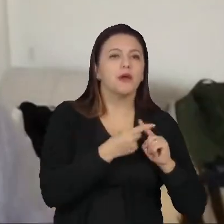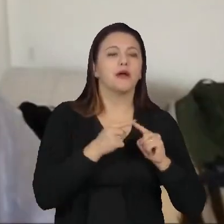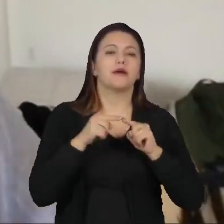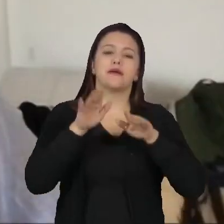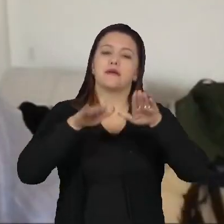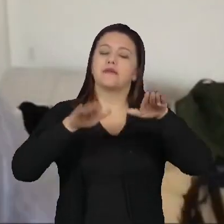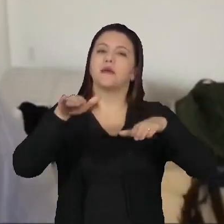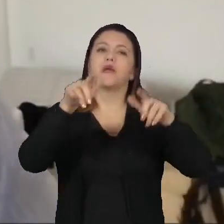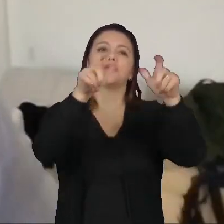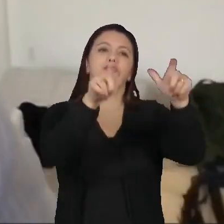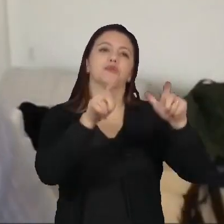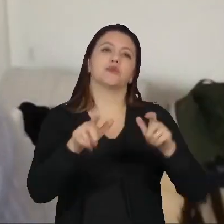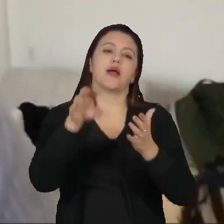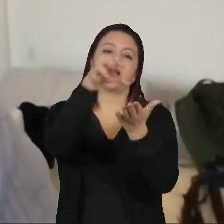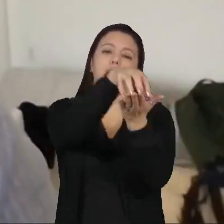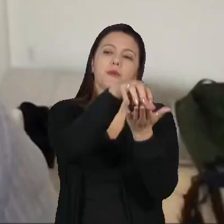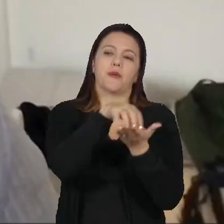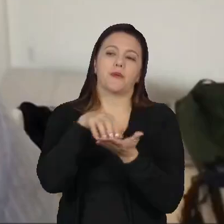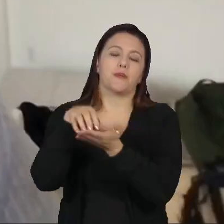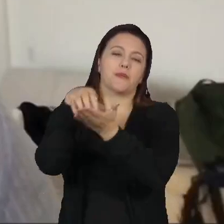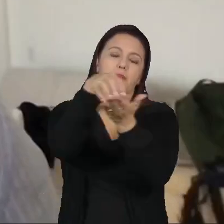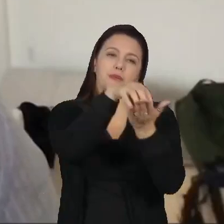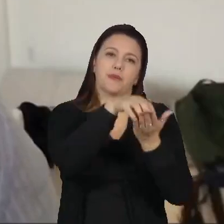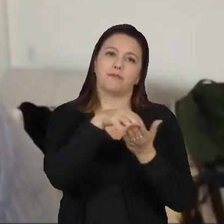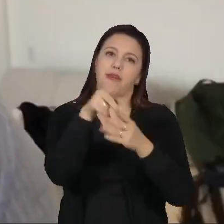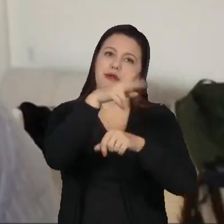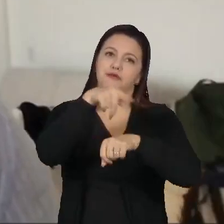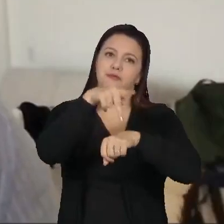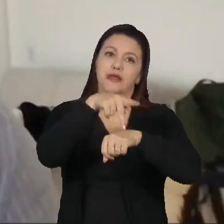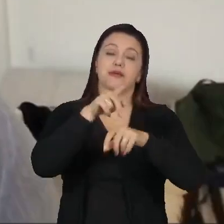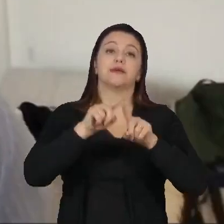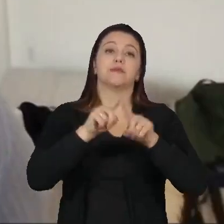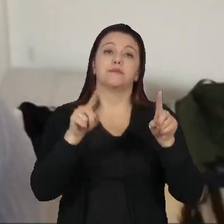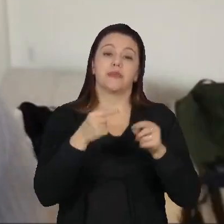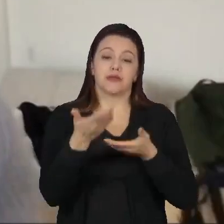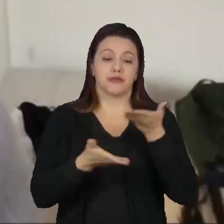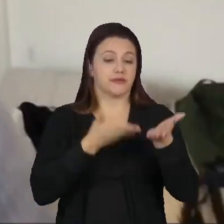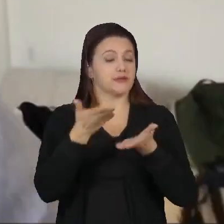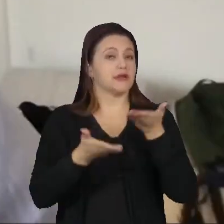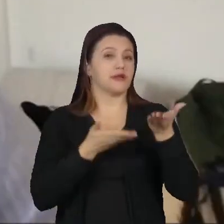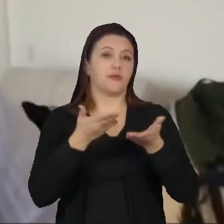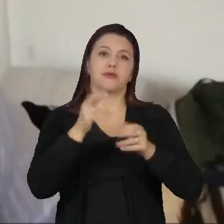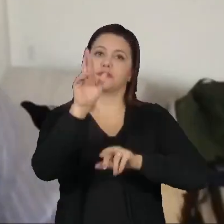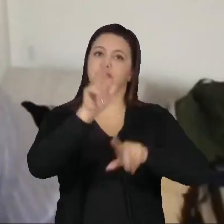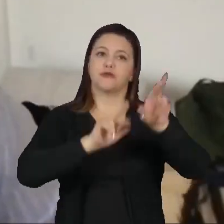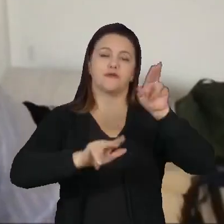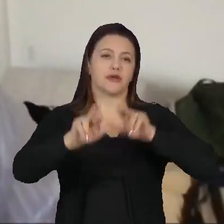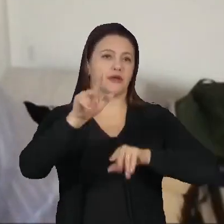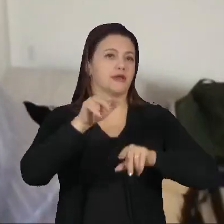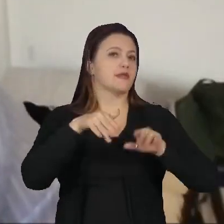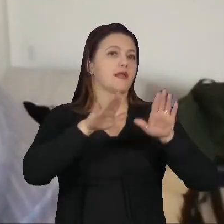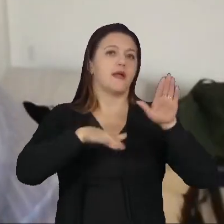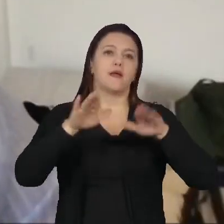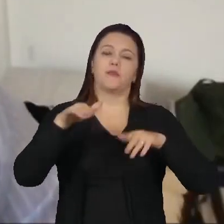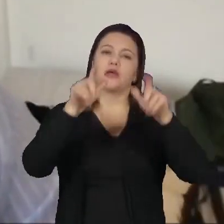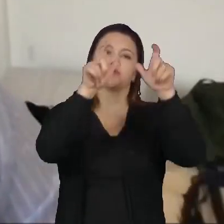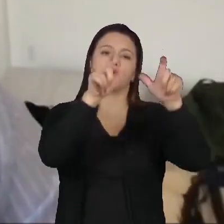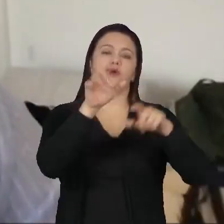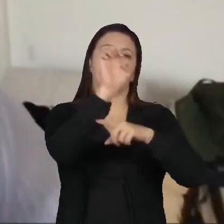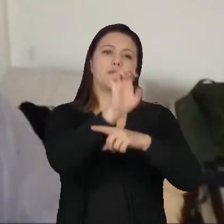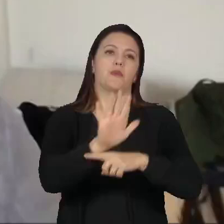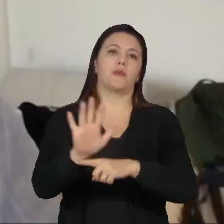com as localidades no país, mas os tratamentos sistêmicos, isso é muito diferente de acordo com a região do